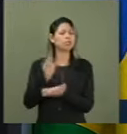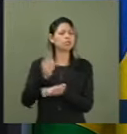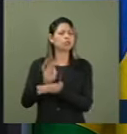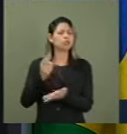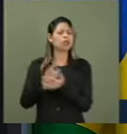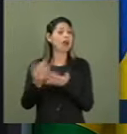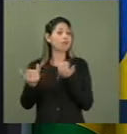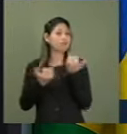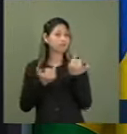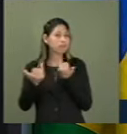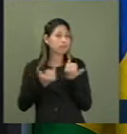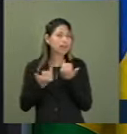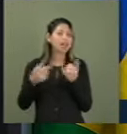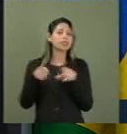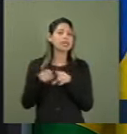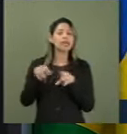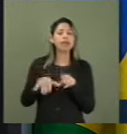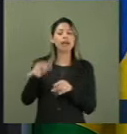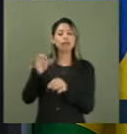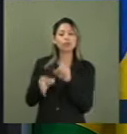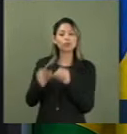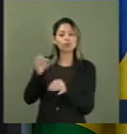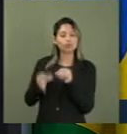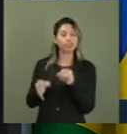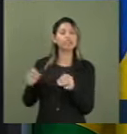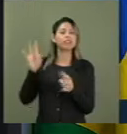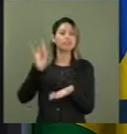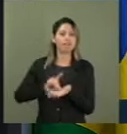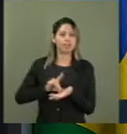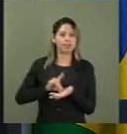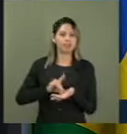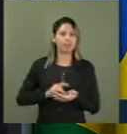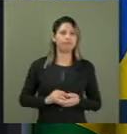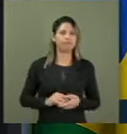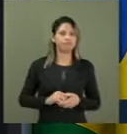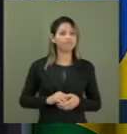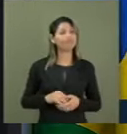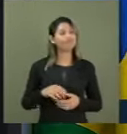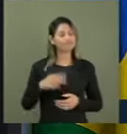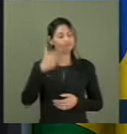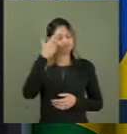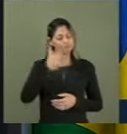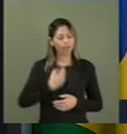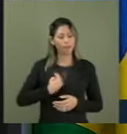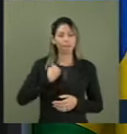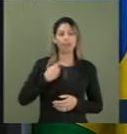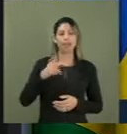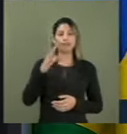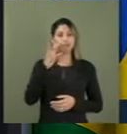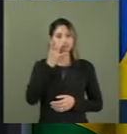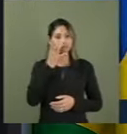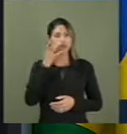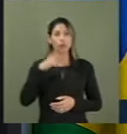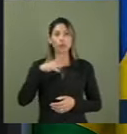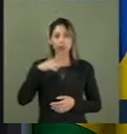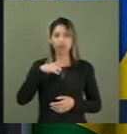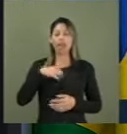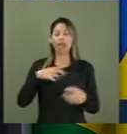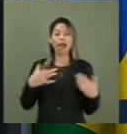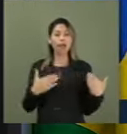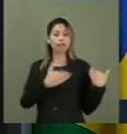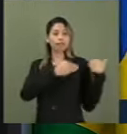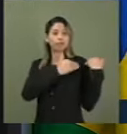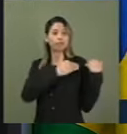sempre em defesa da justiça, da verdade. Eu, pessoalmente, assumi, senadora Damares, a responsabilidade